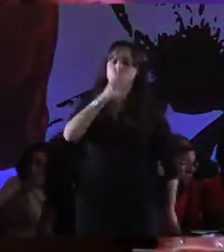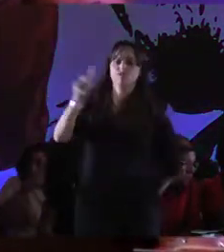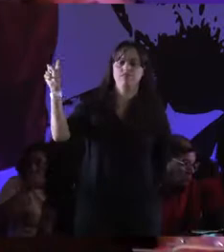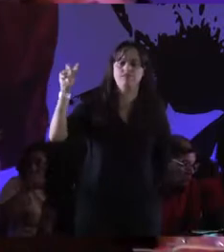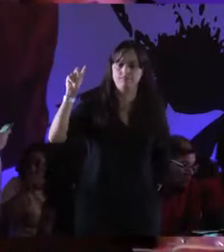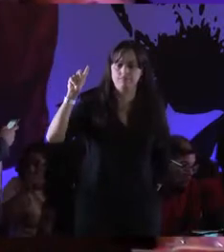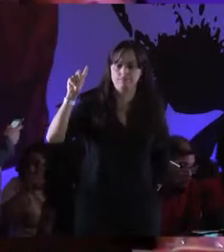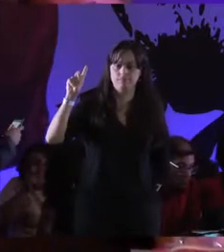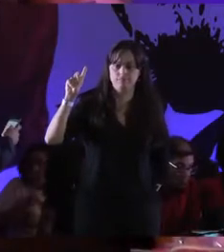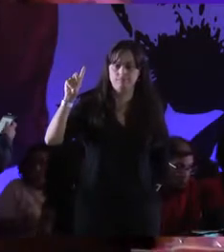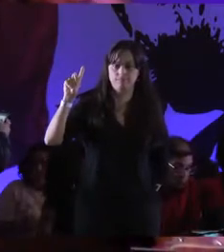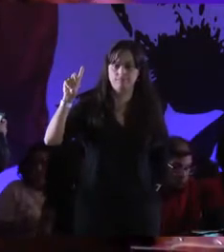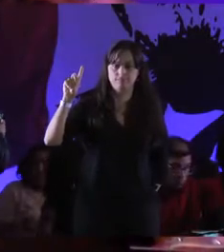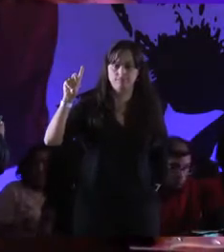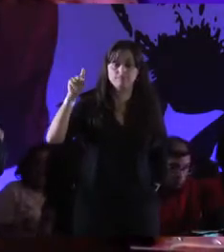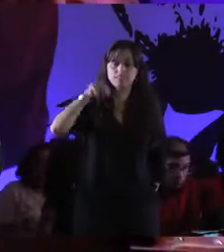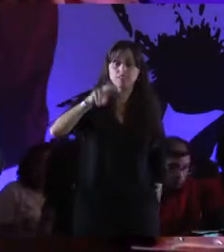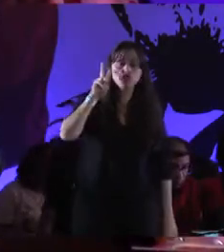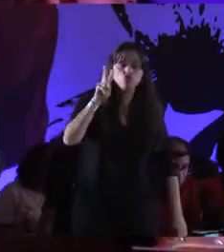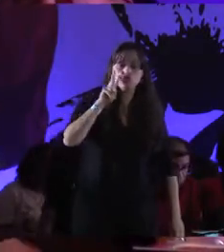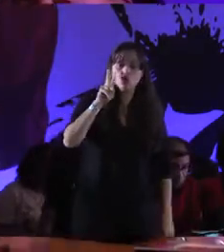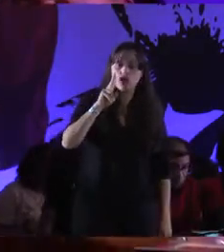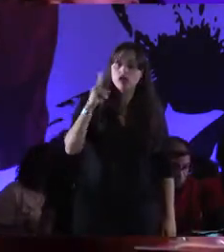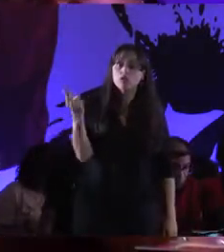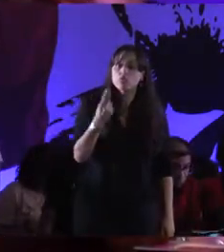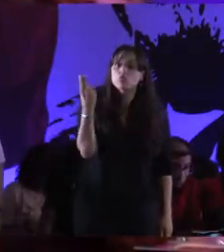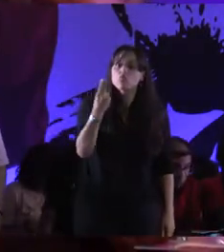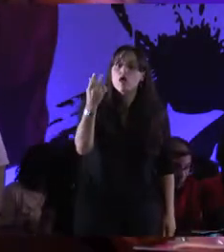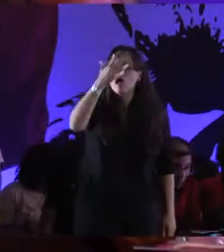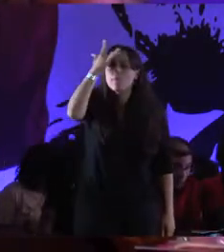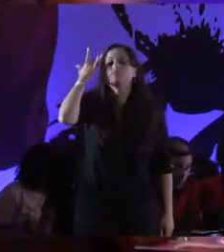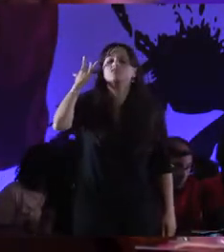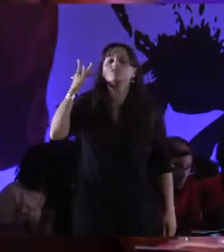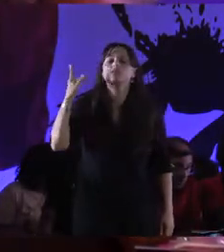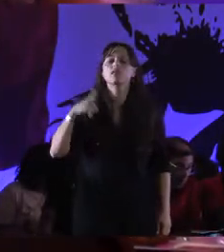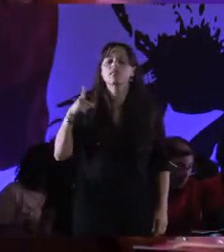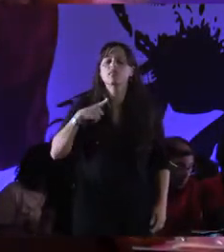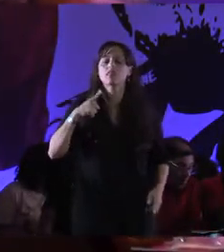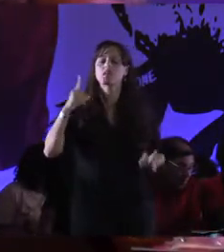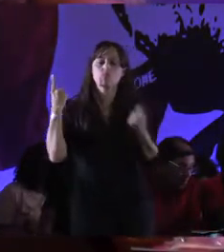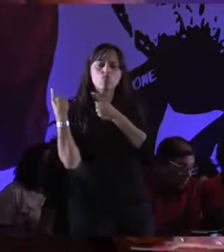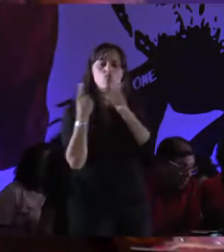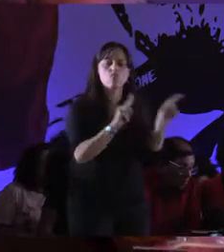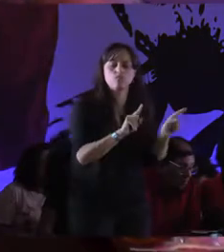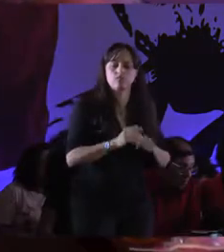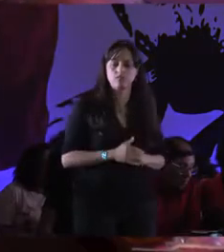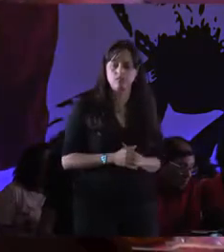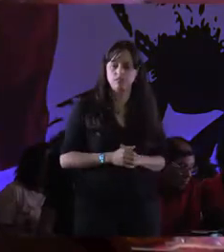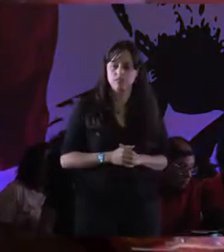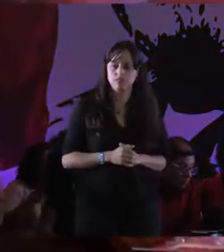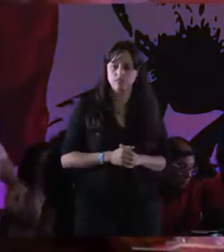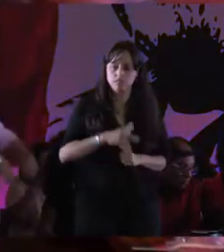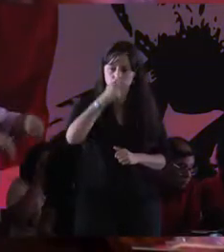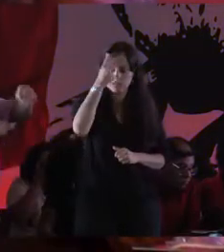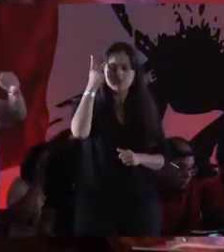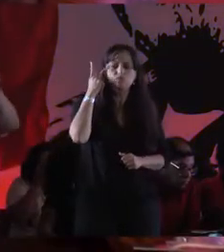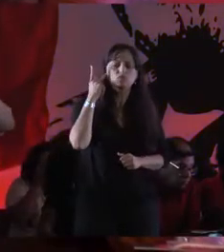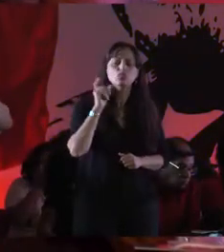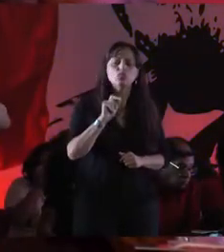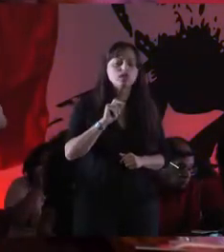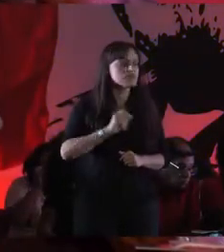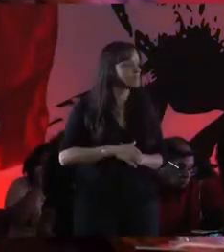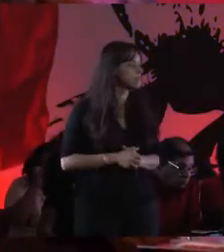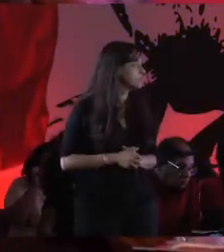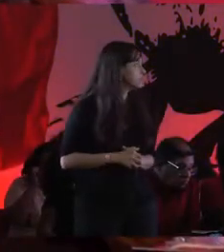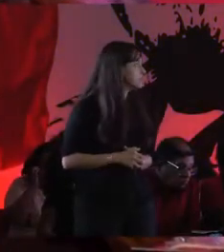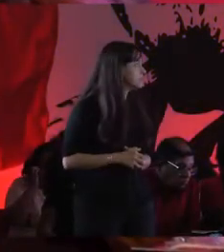para fascistas, para traidores. Quem foi que julgou Nelson Mandela?